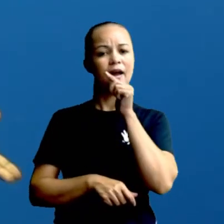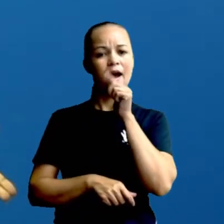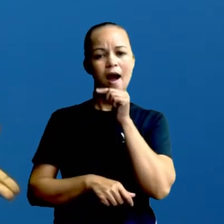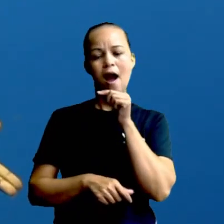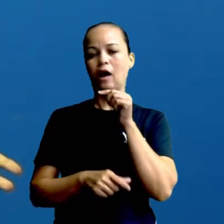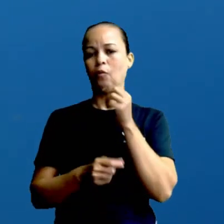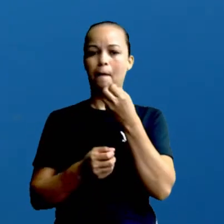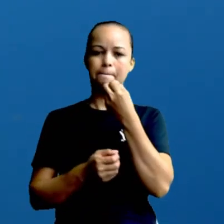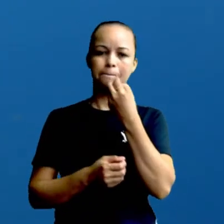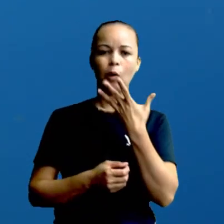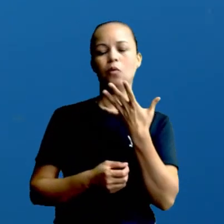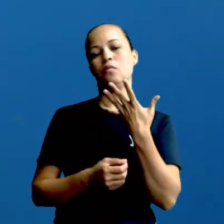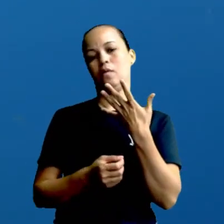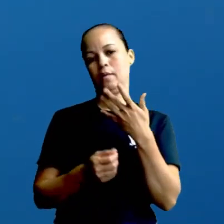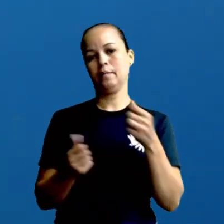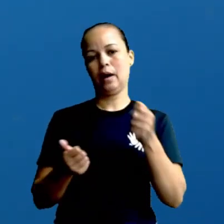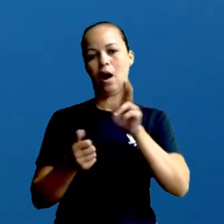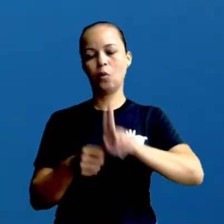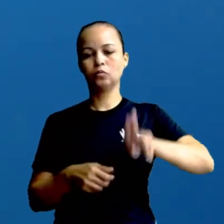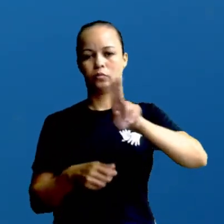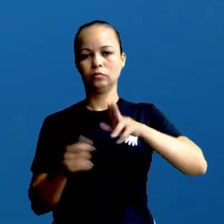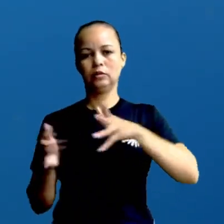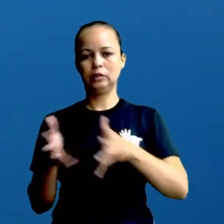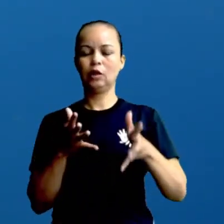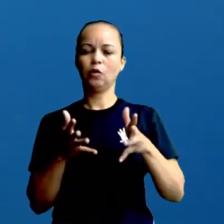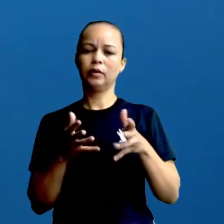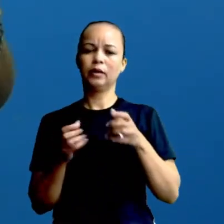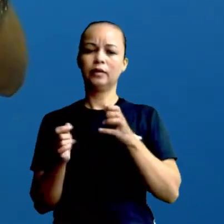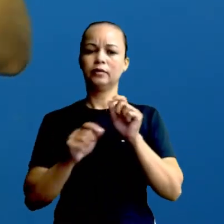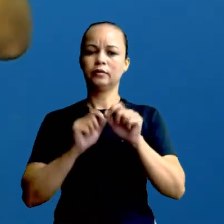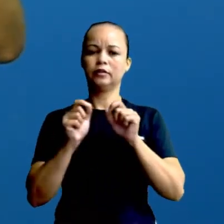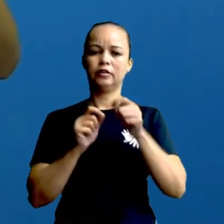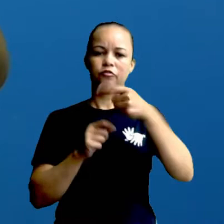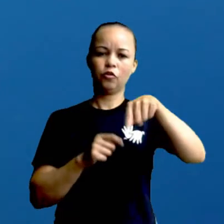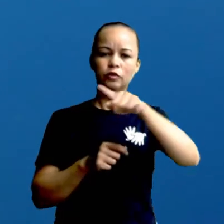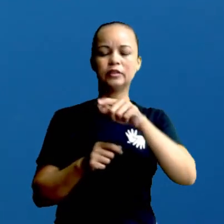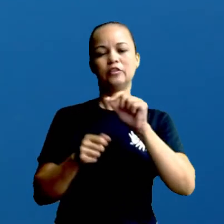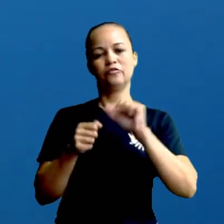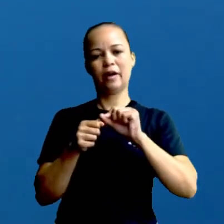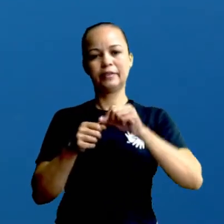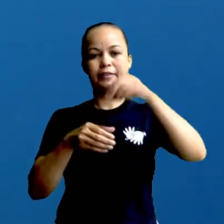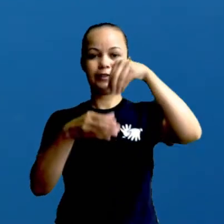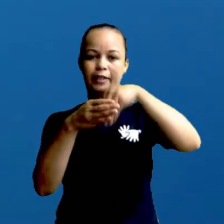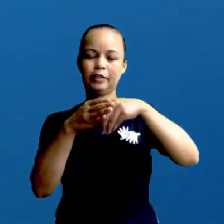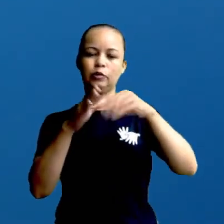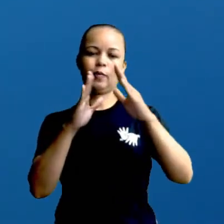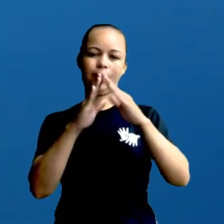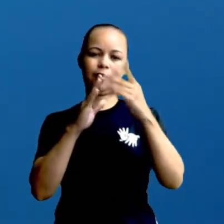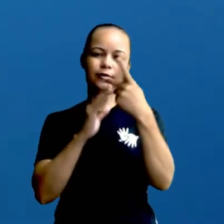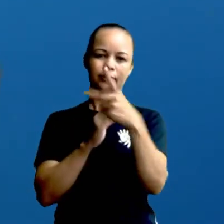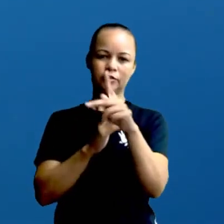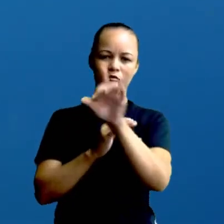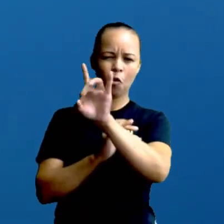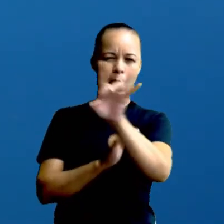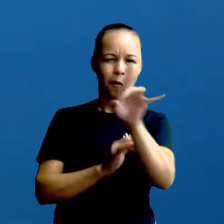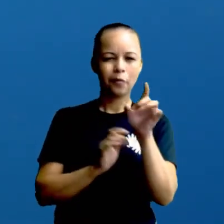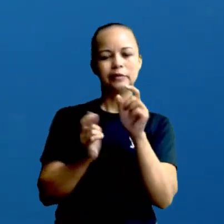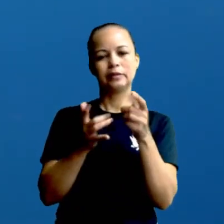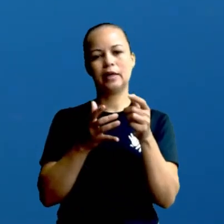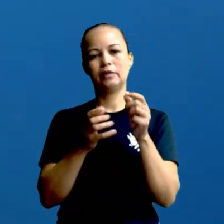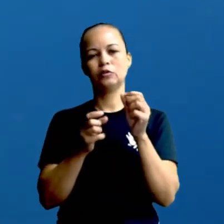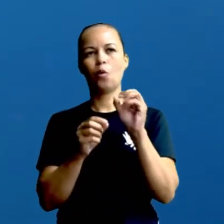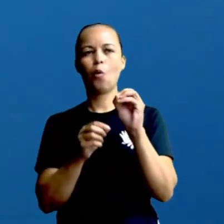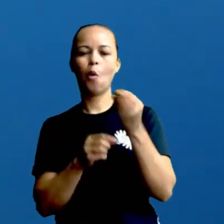boa qualidade. Então são as pequenas ações, gente, essas ações que vocês fazem na casinha de vocês, certo? Num